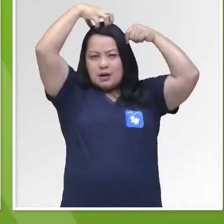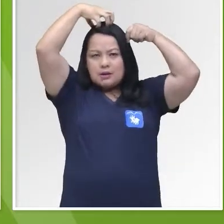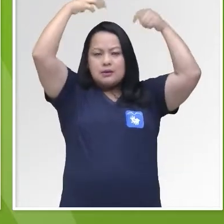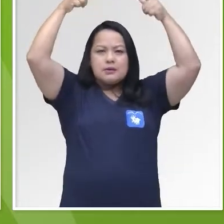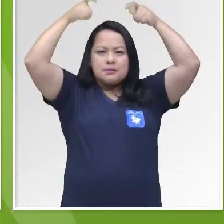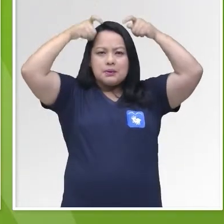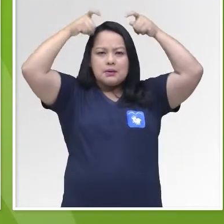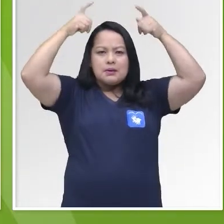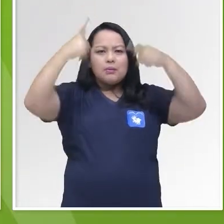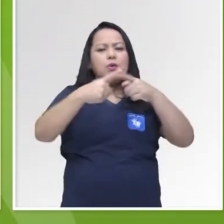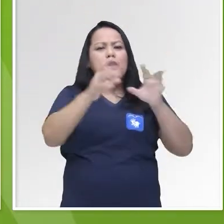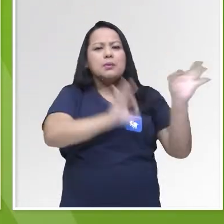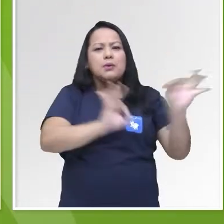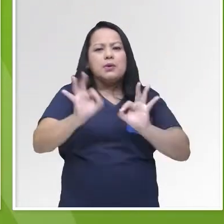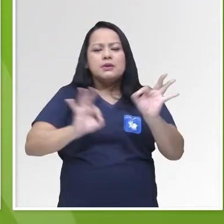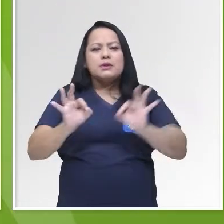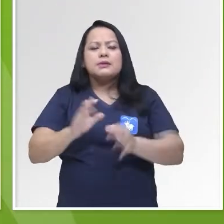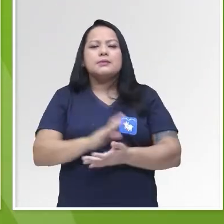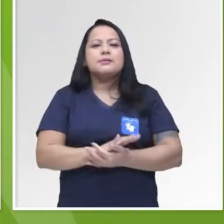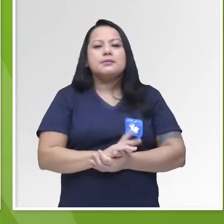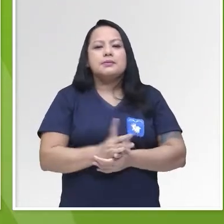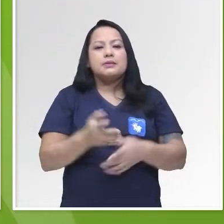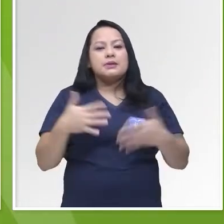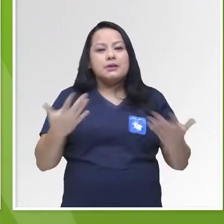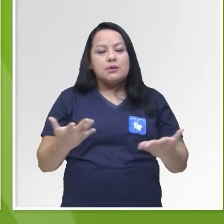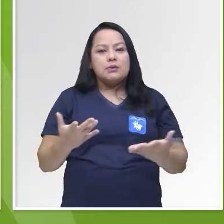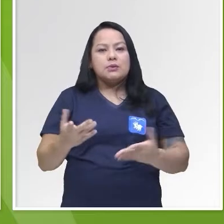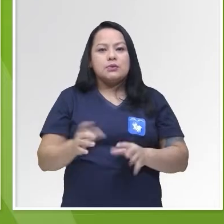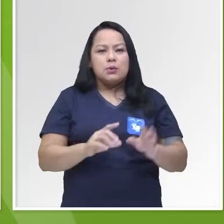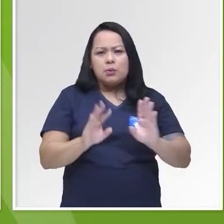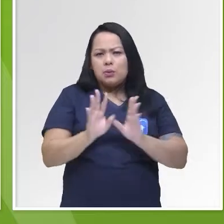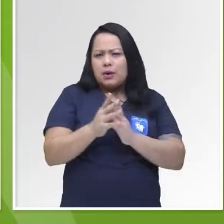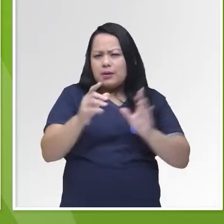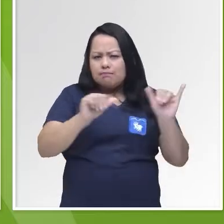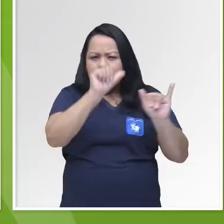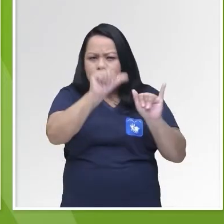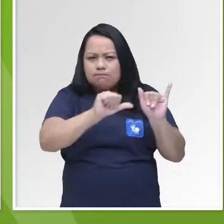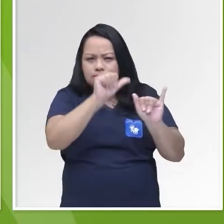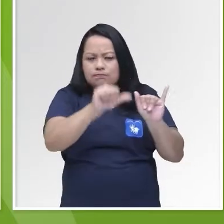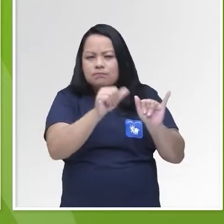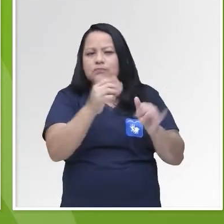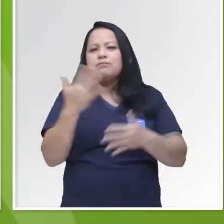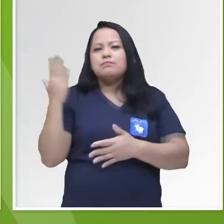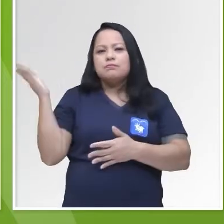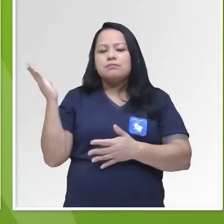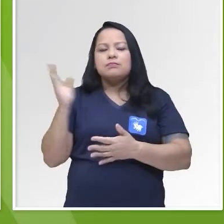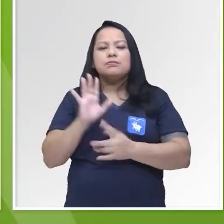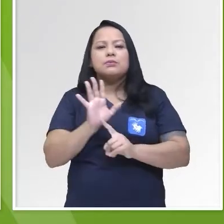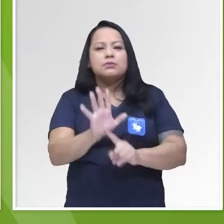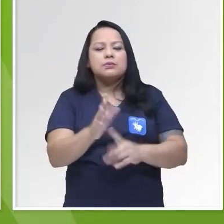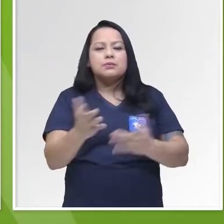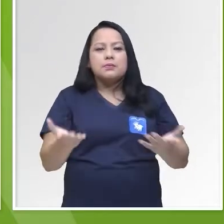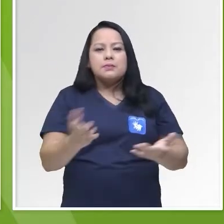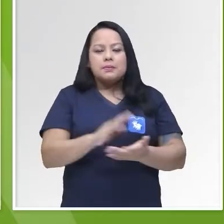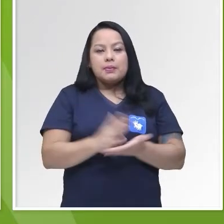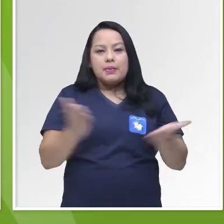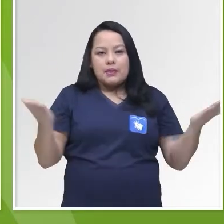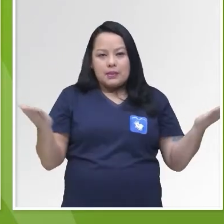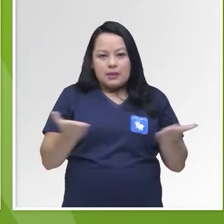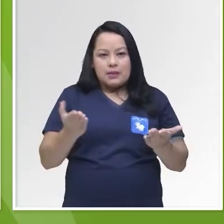por esse processo, tá bom? Então, isso aí é uma reação química que eu queria apresentar para vocês, tá bom? Então, vamos lá